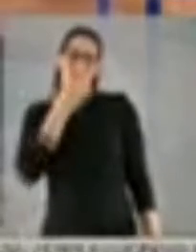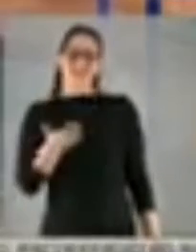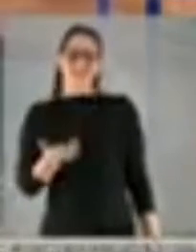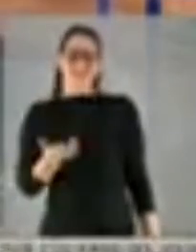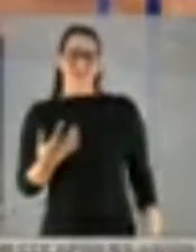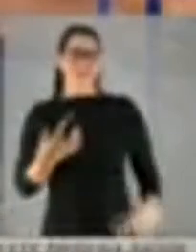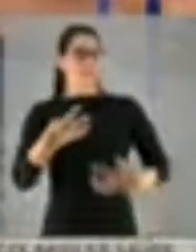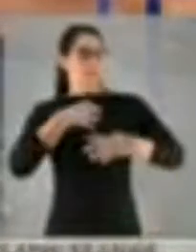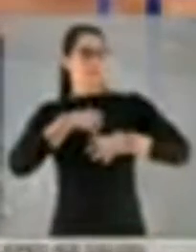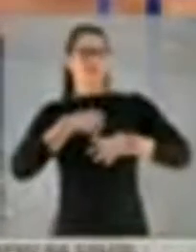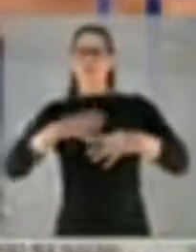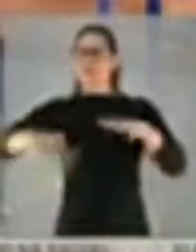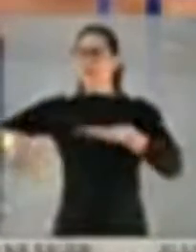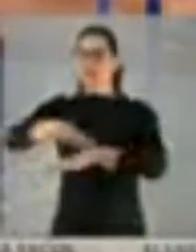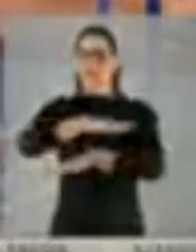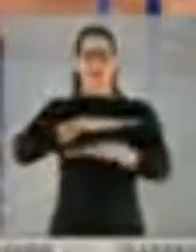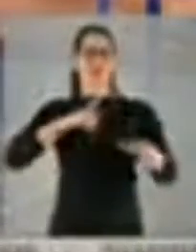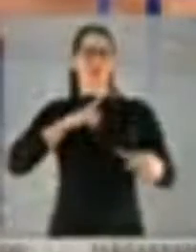tomou conta da CPI.